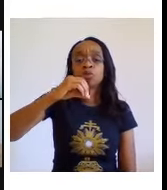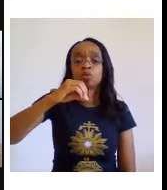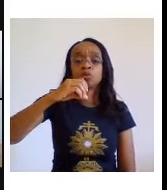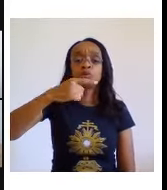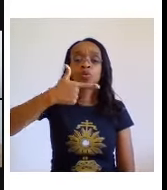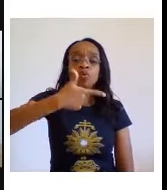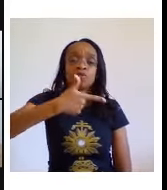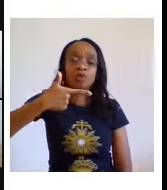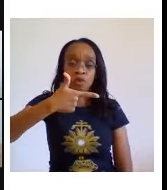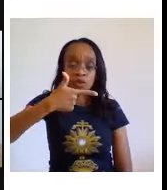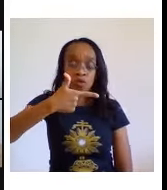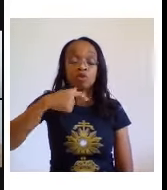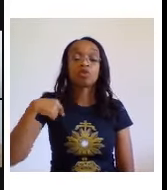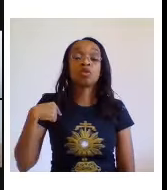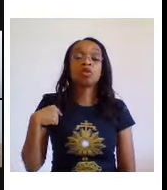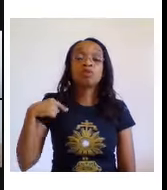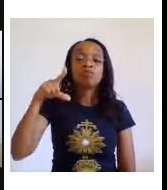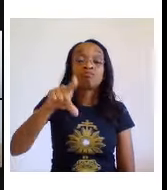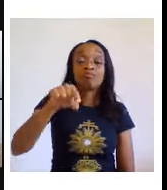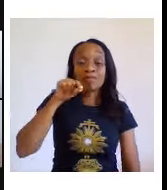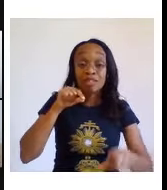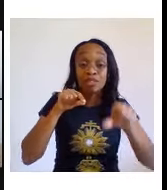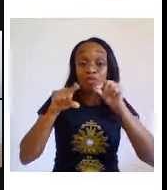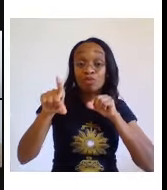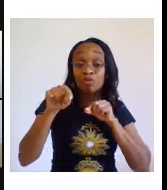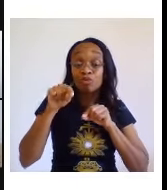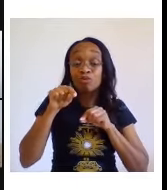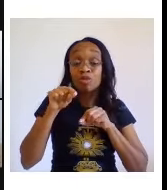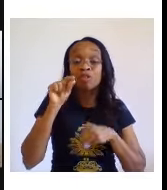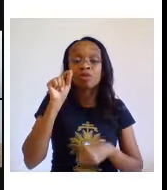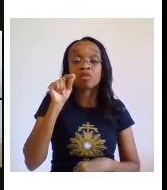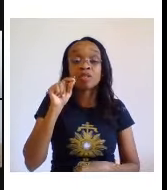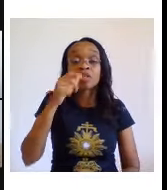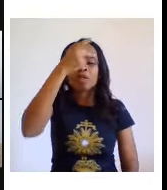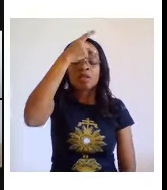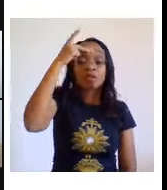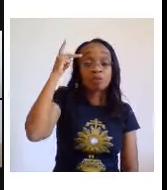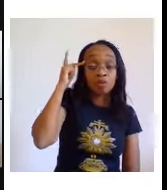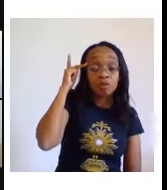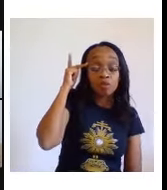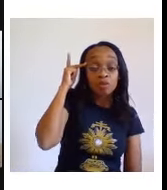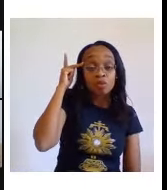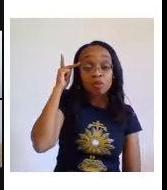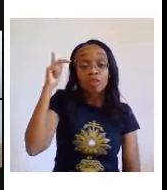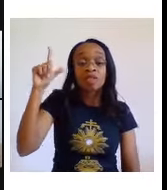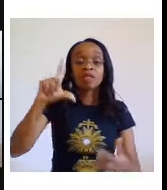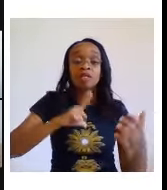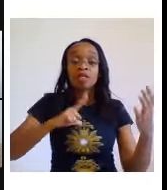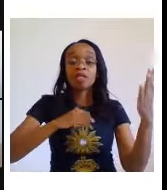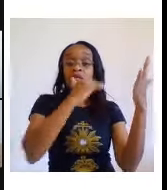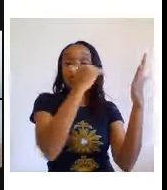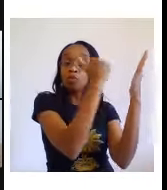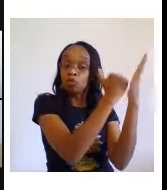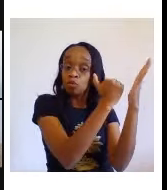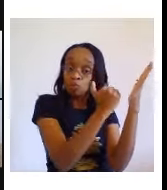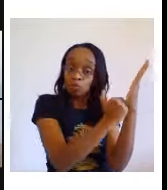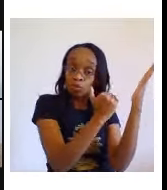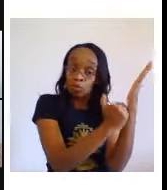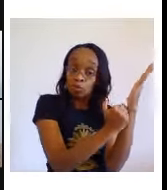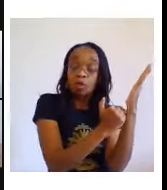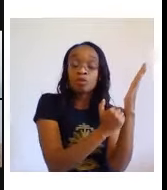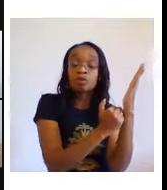importante a gente considerar candidatos que, de alguma maneira, tenham no seu plano pelo menos o